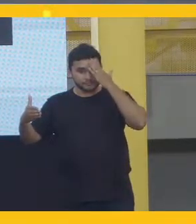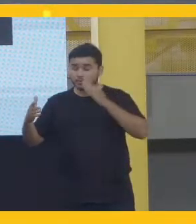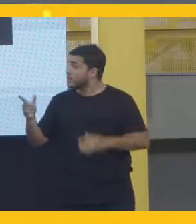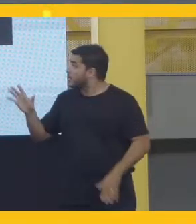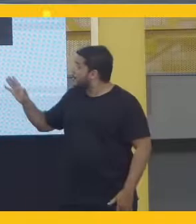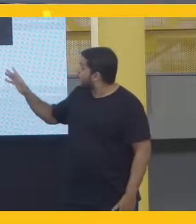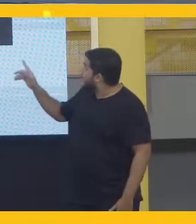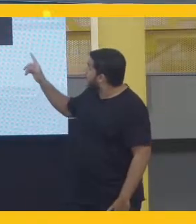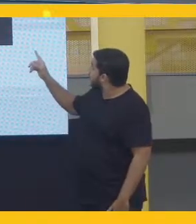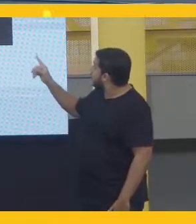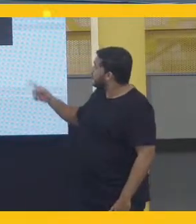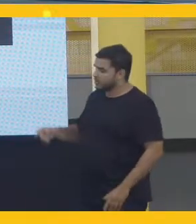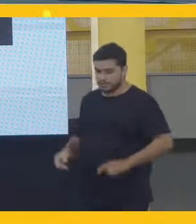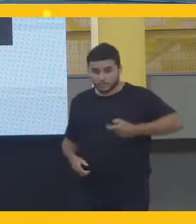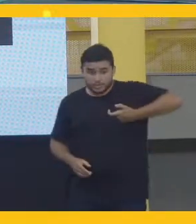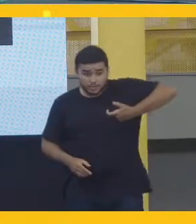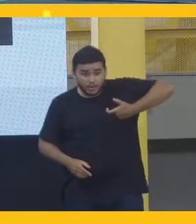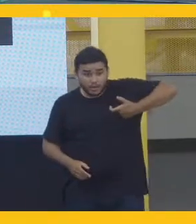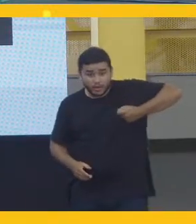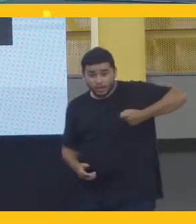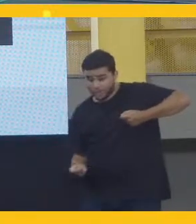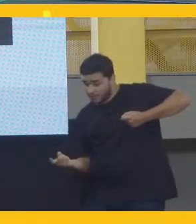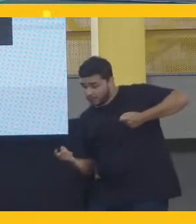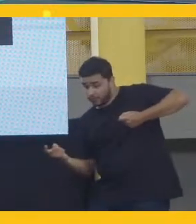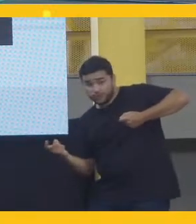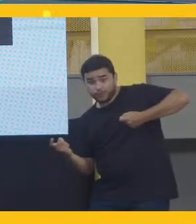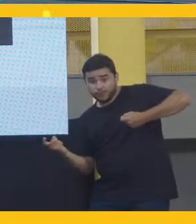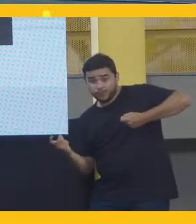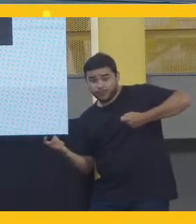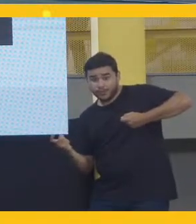no desodorante e chegando aos seus olhos.